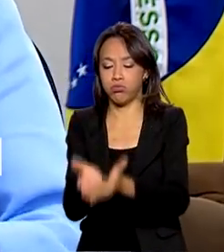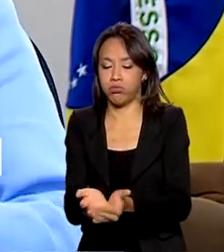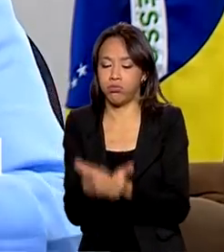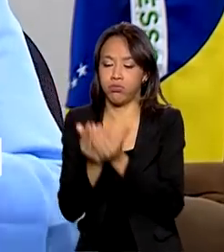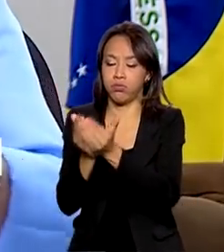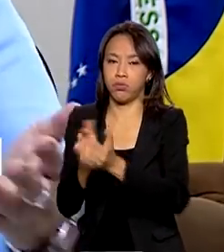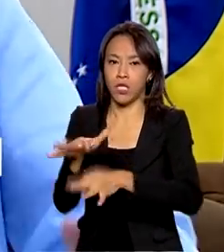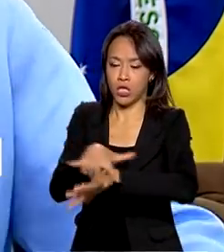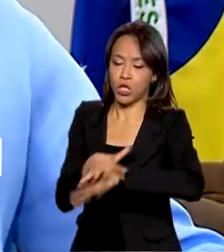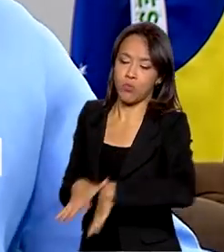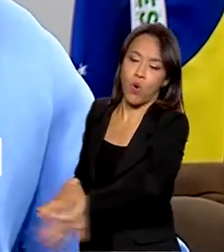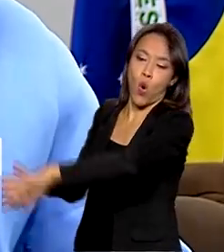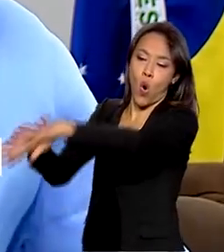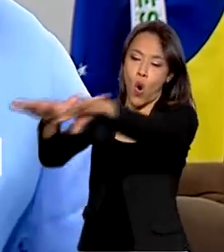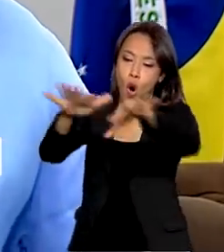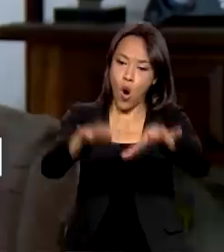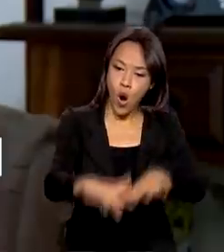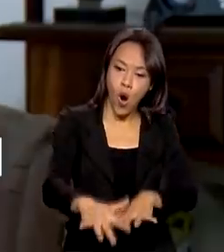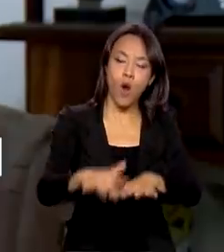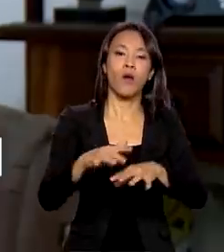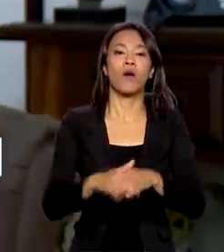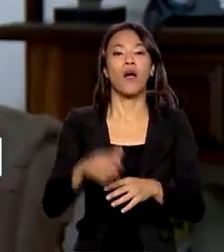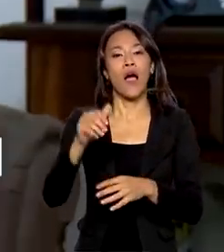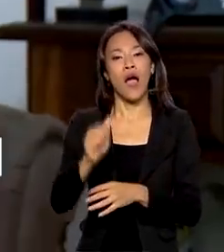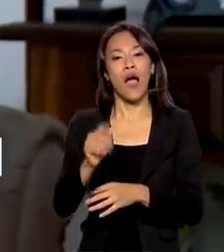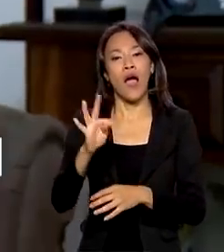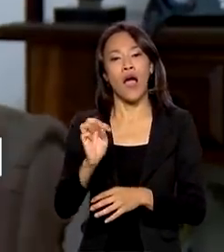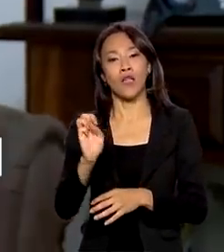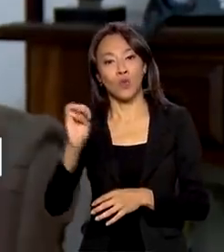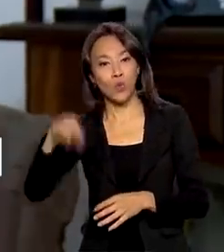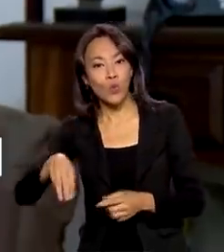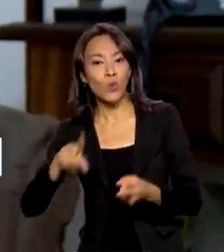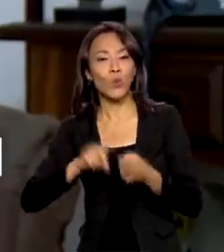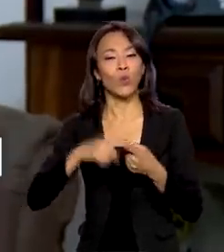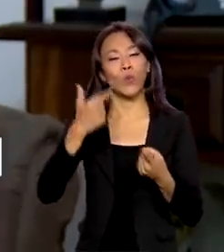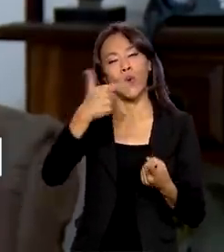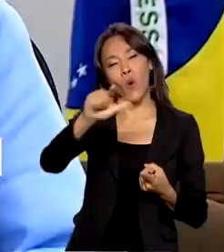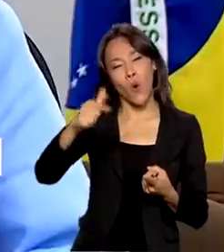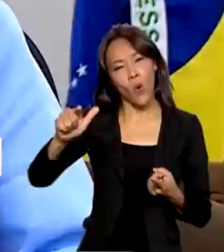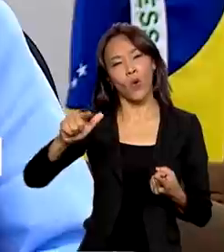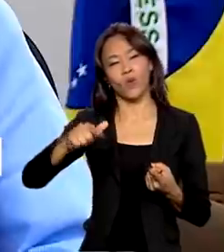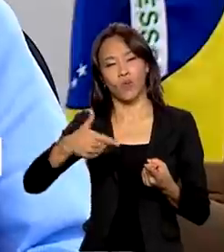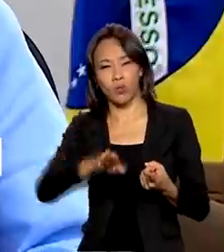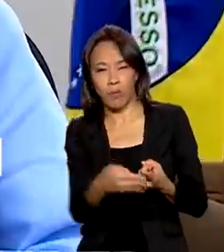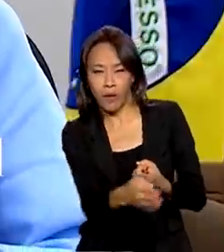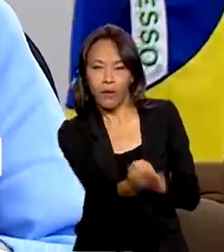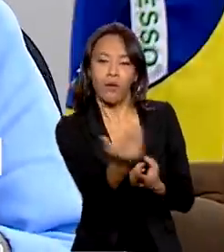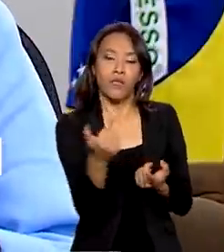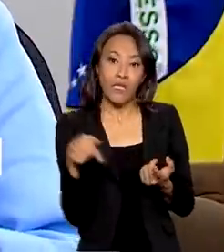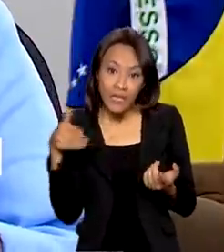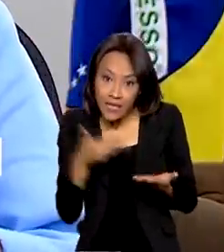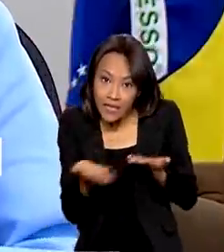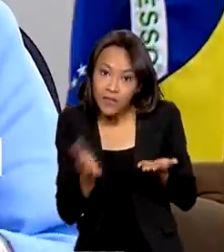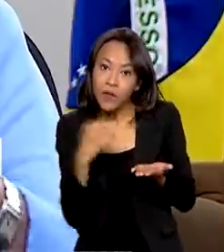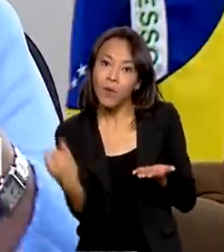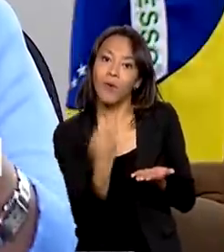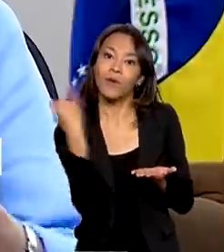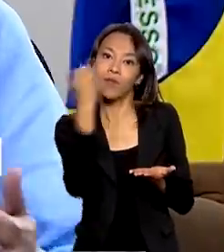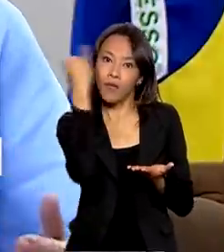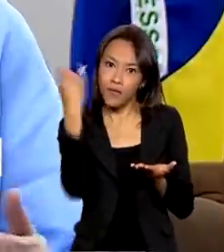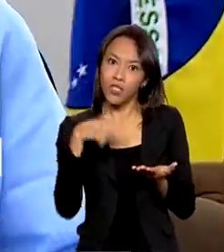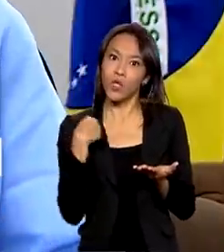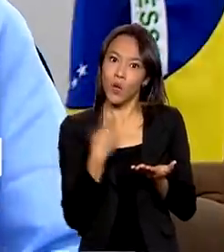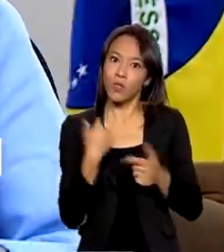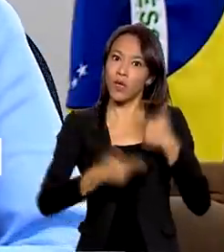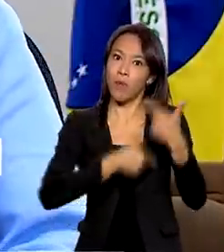espécies aí como é o atum a tainha a sardinha enfim isso também são muito importante a gente trabalhou